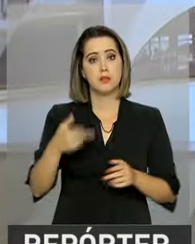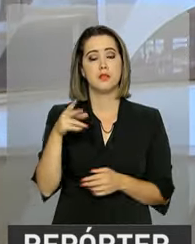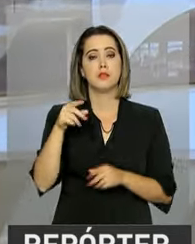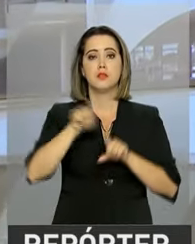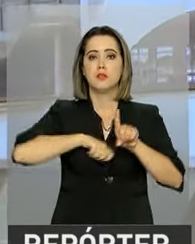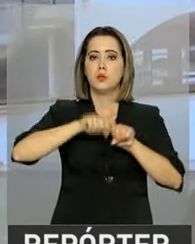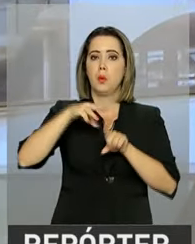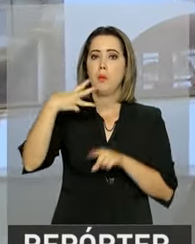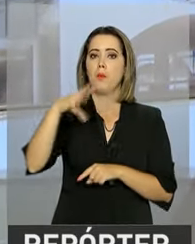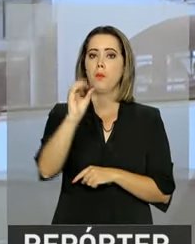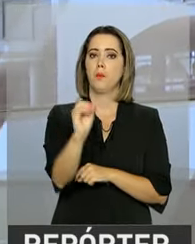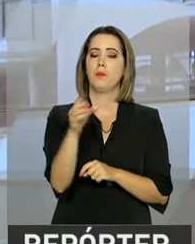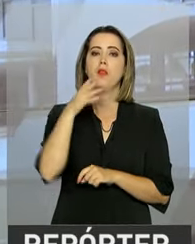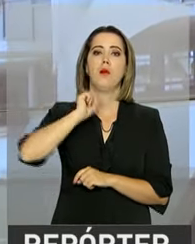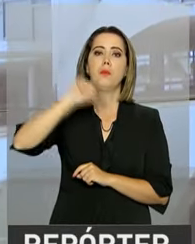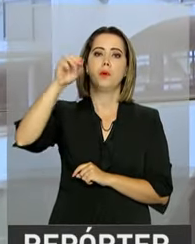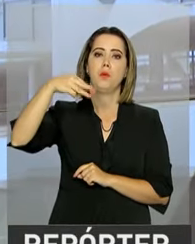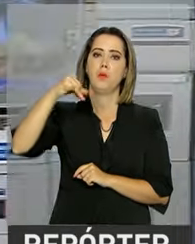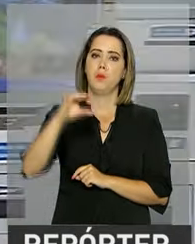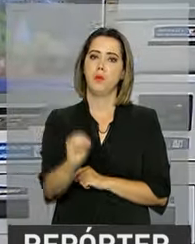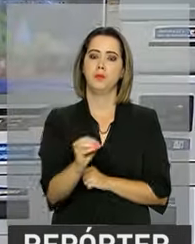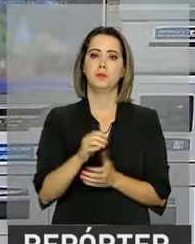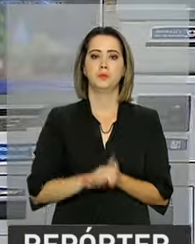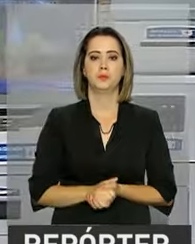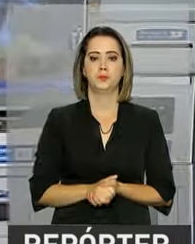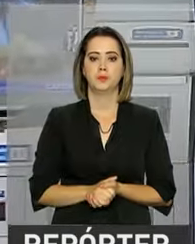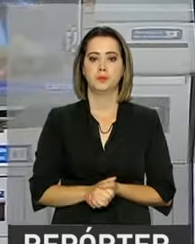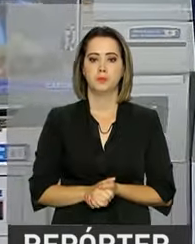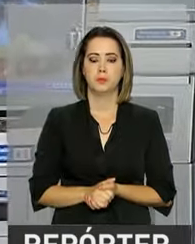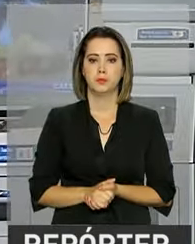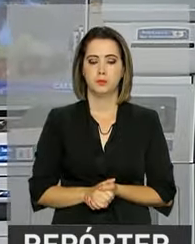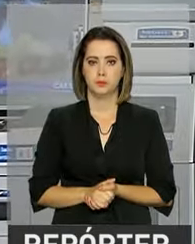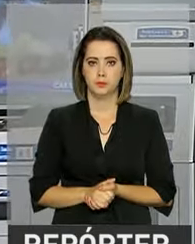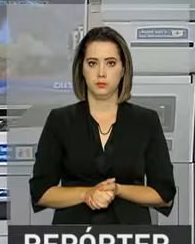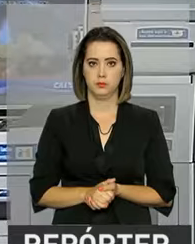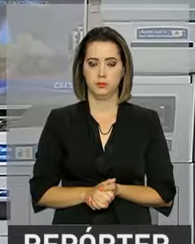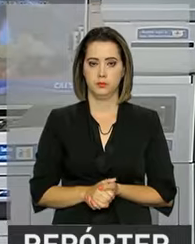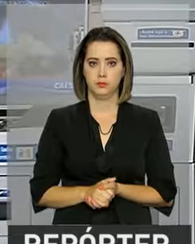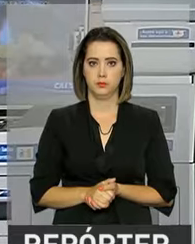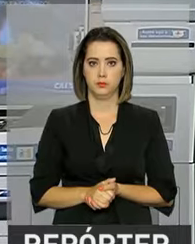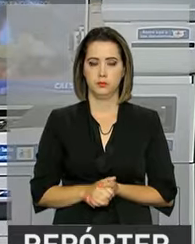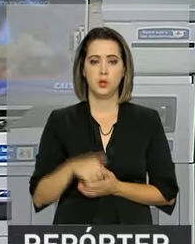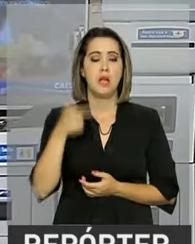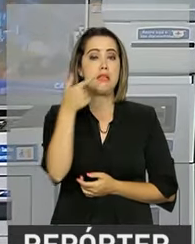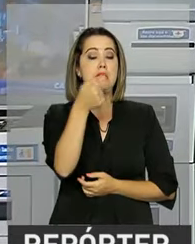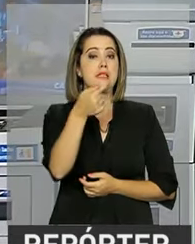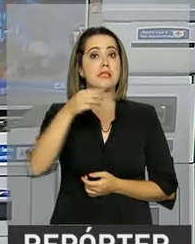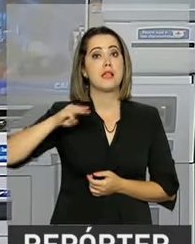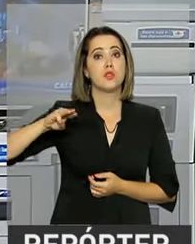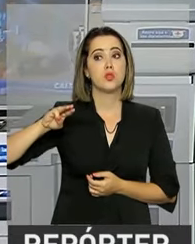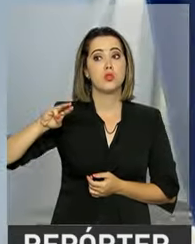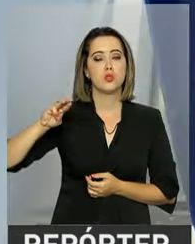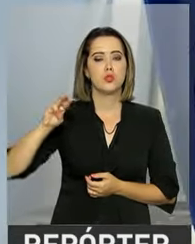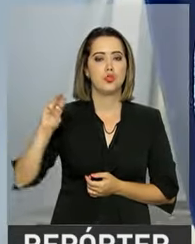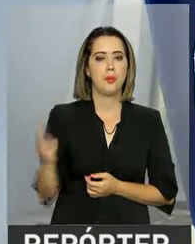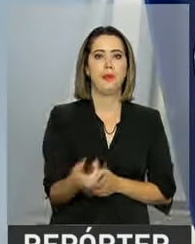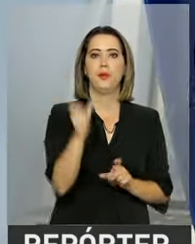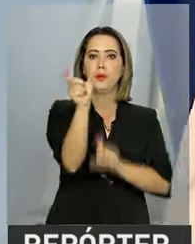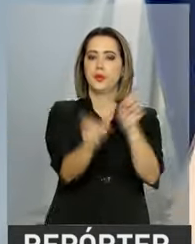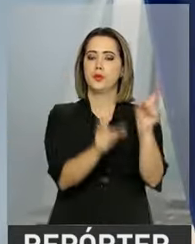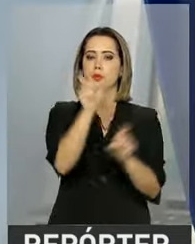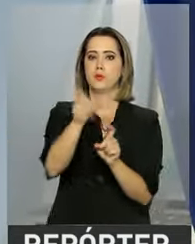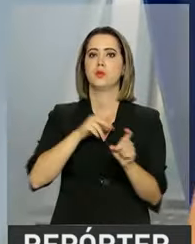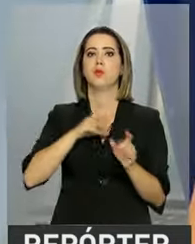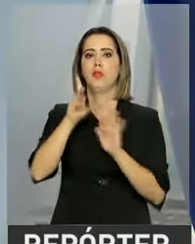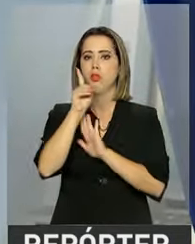meses de Março Abril e maio Ao todo são 7 Miles 700.000 brasileiros que